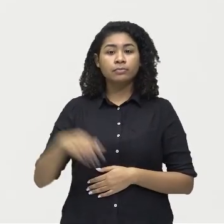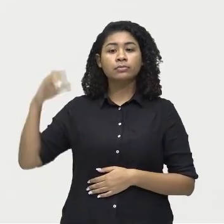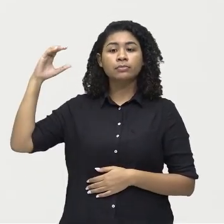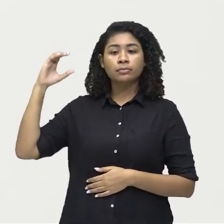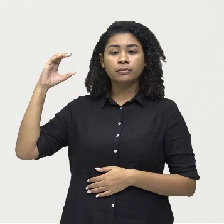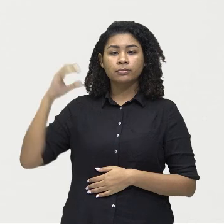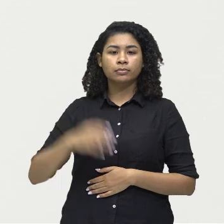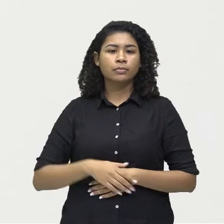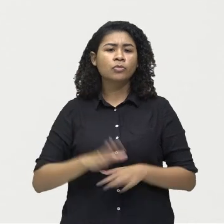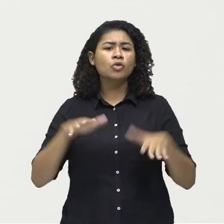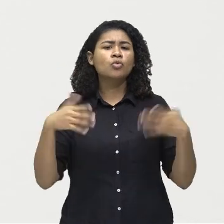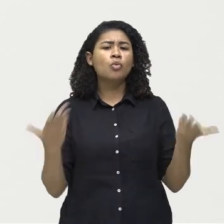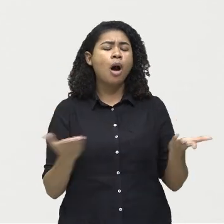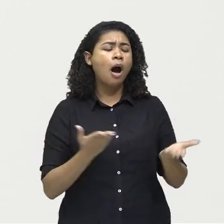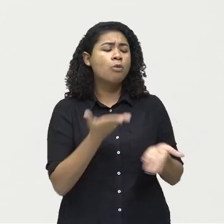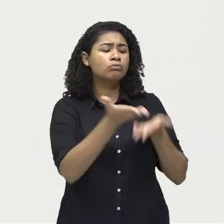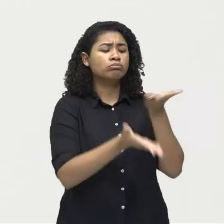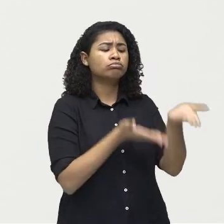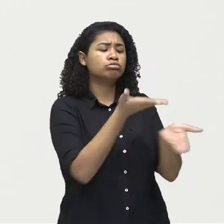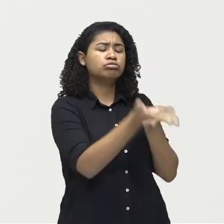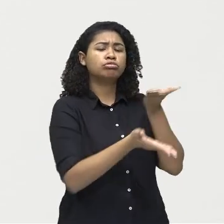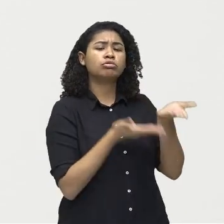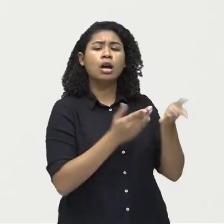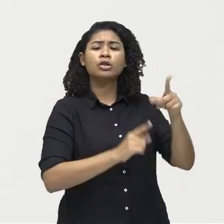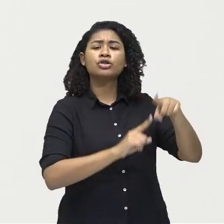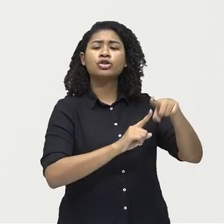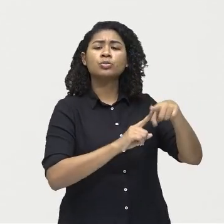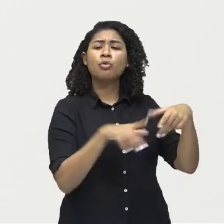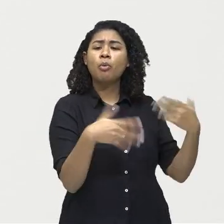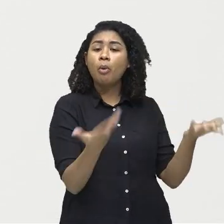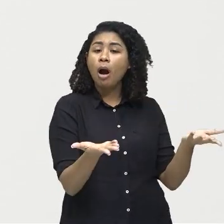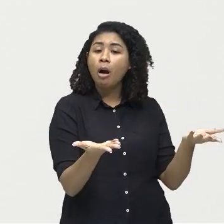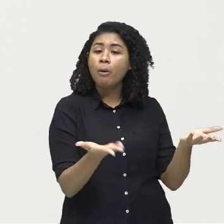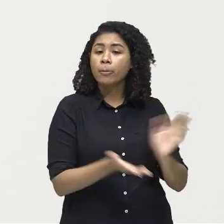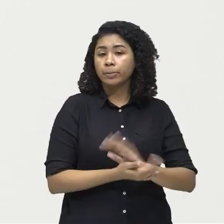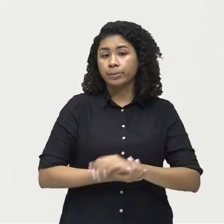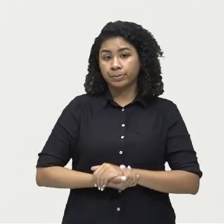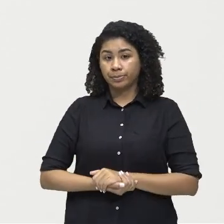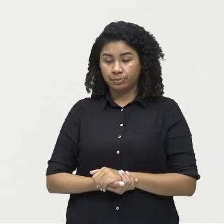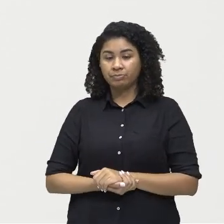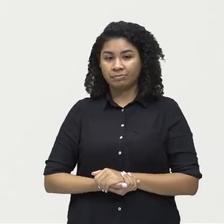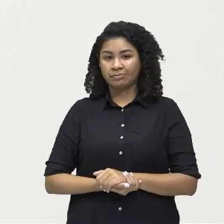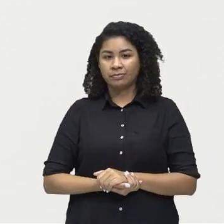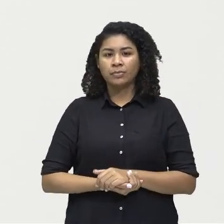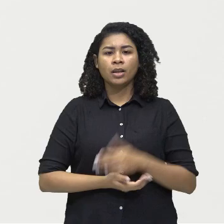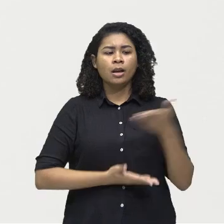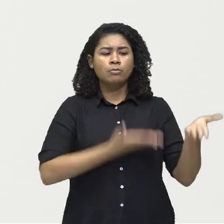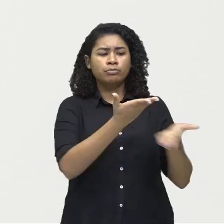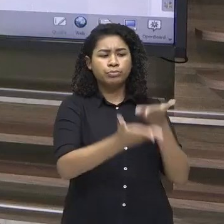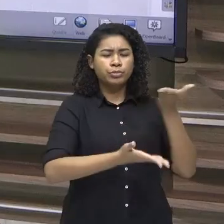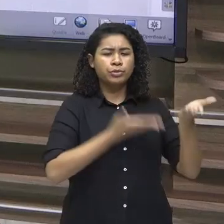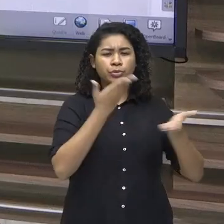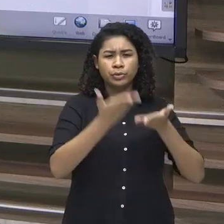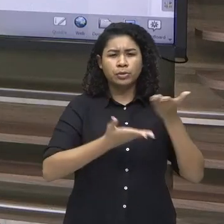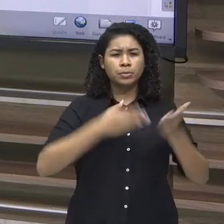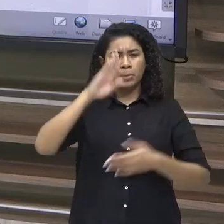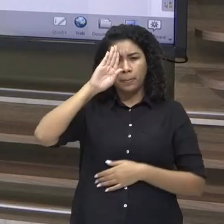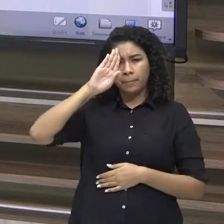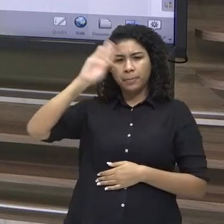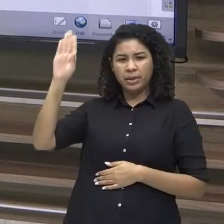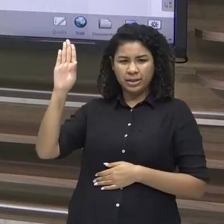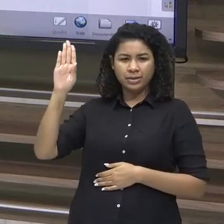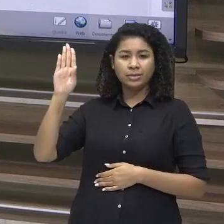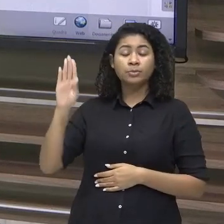Que tipo de privilégios possuíam? Ora, o privilégio mais latente e o privilégio que a gente